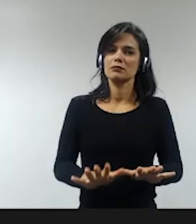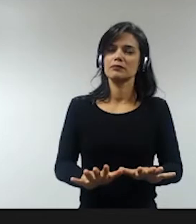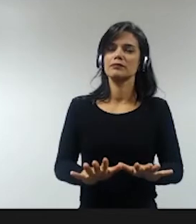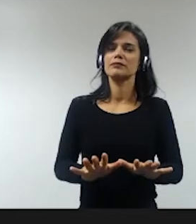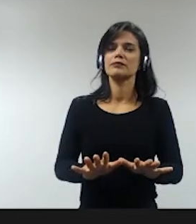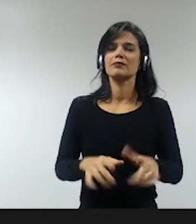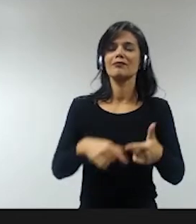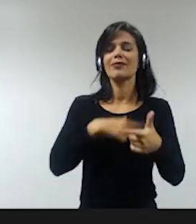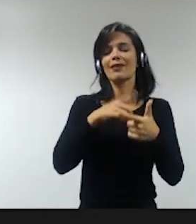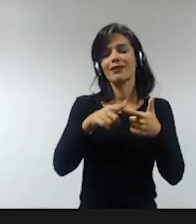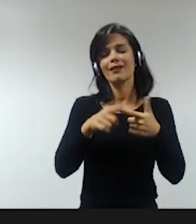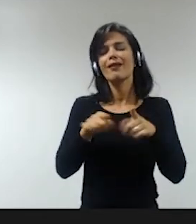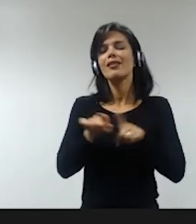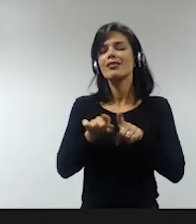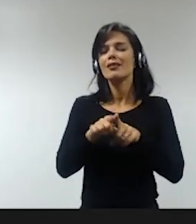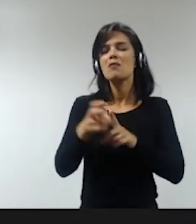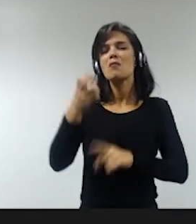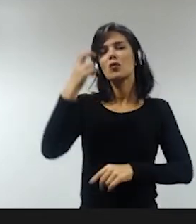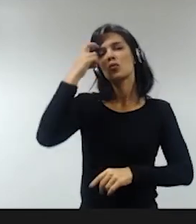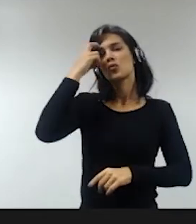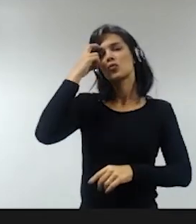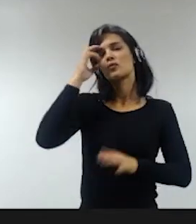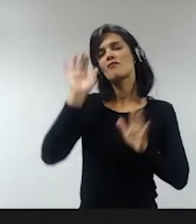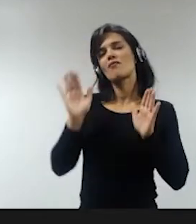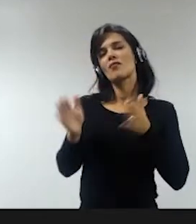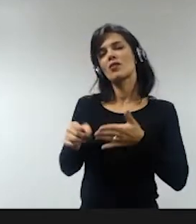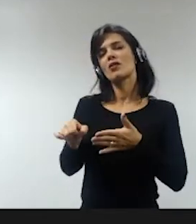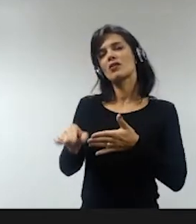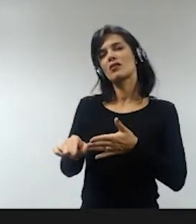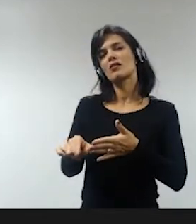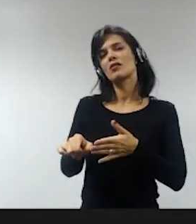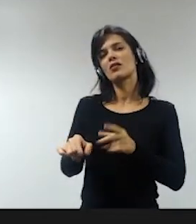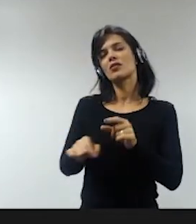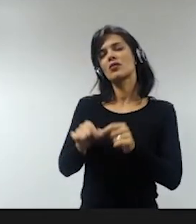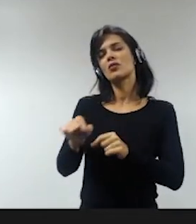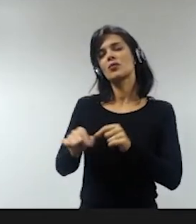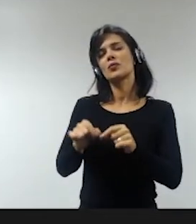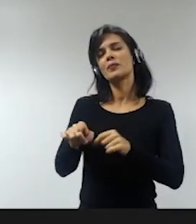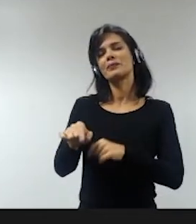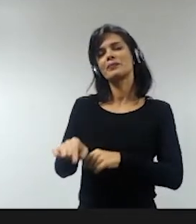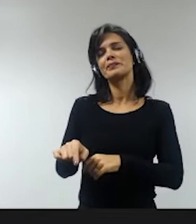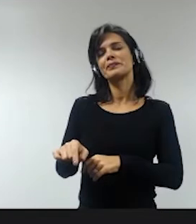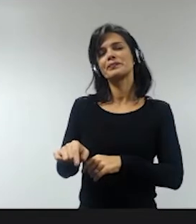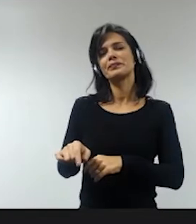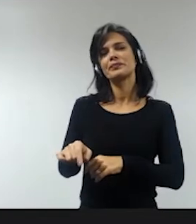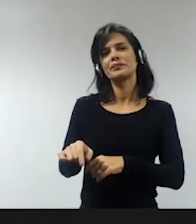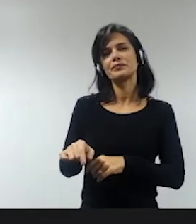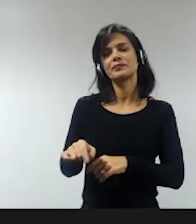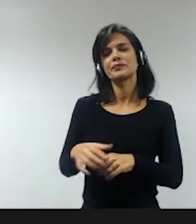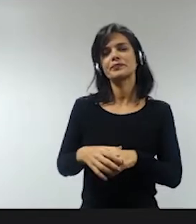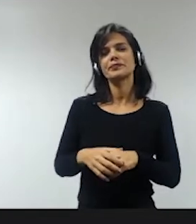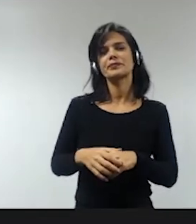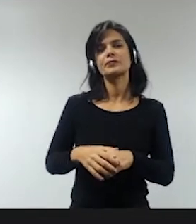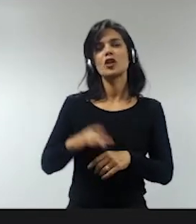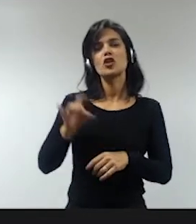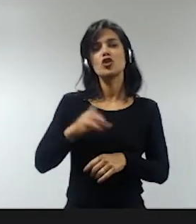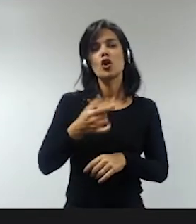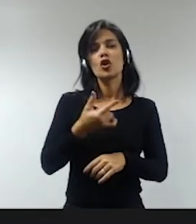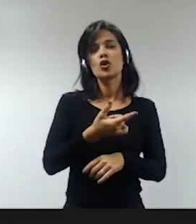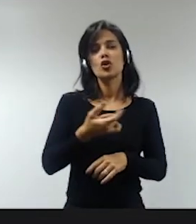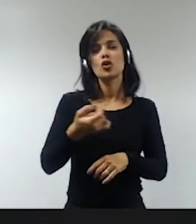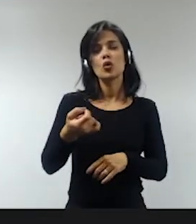além de uma cultura voltada para um sistema adversarial, né? Para se ter uma ideia, só em